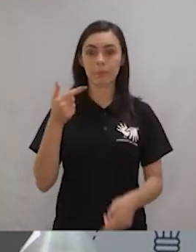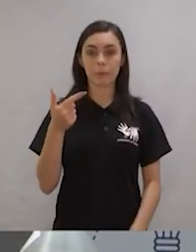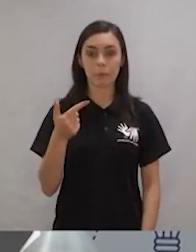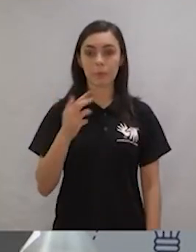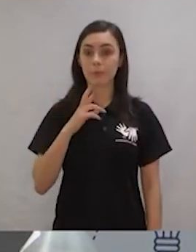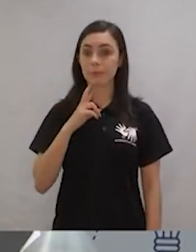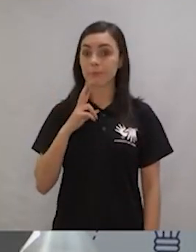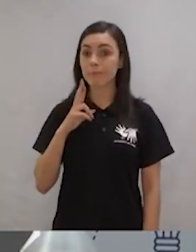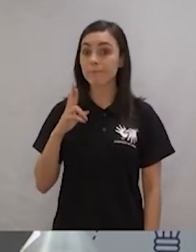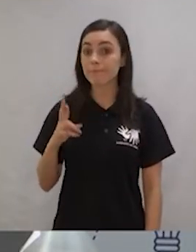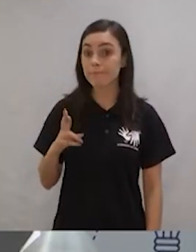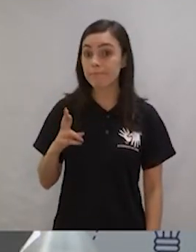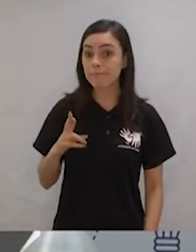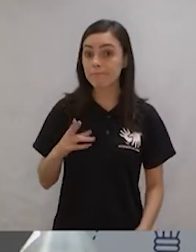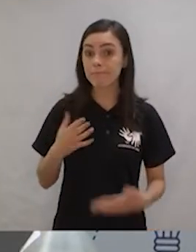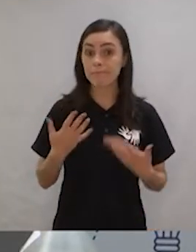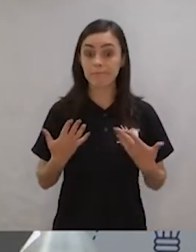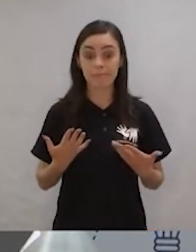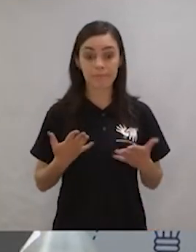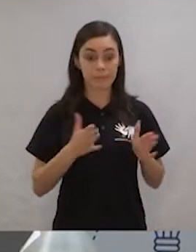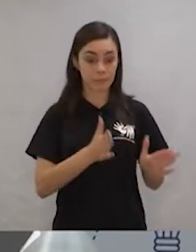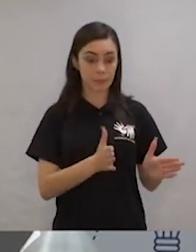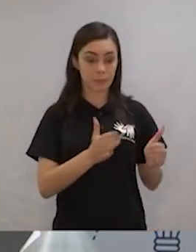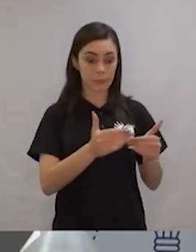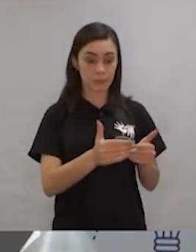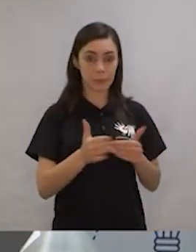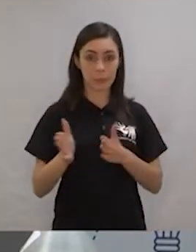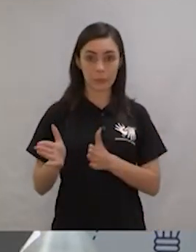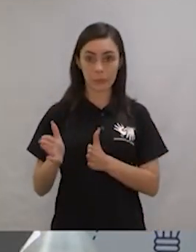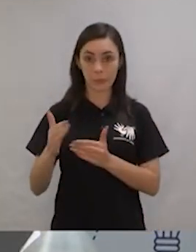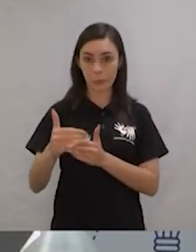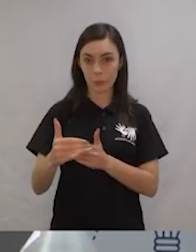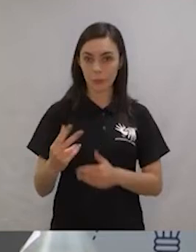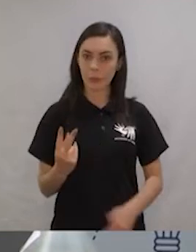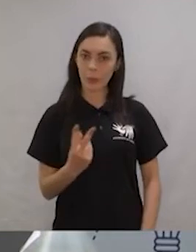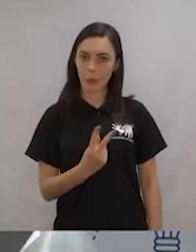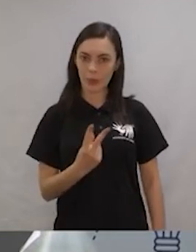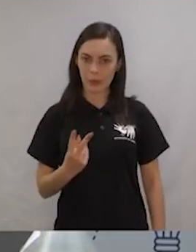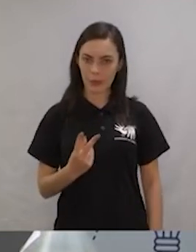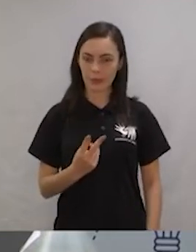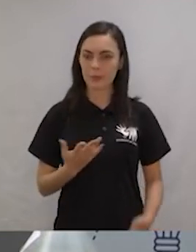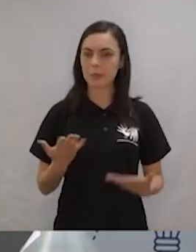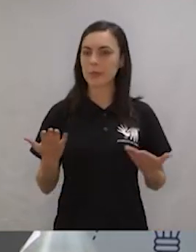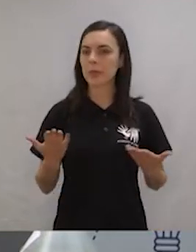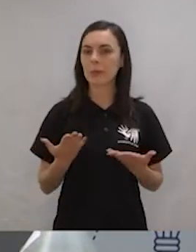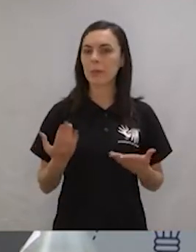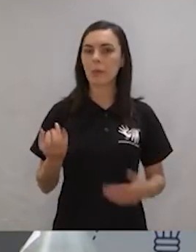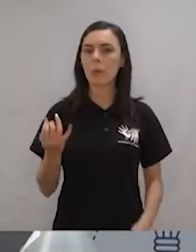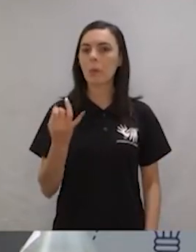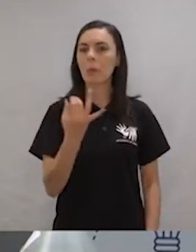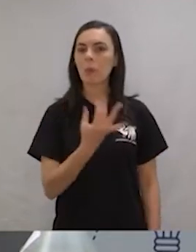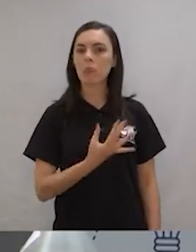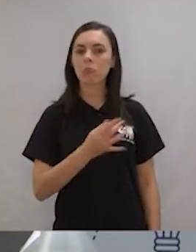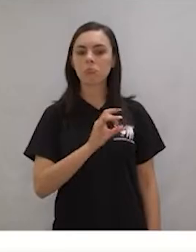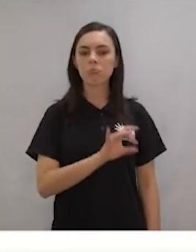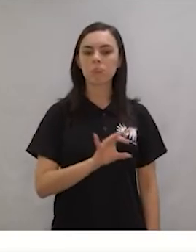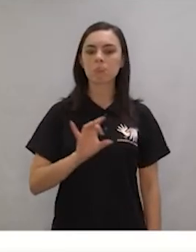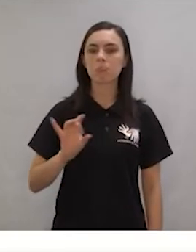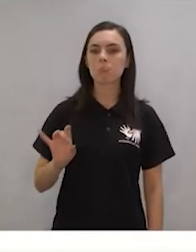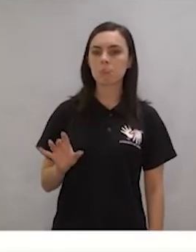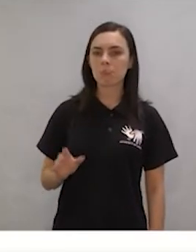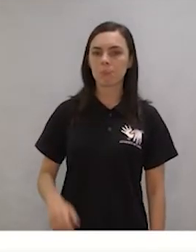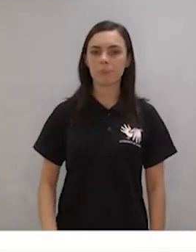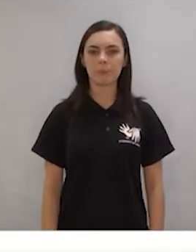por 2 é igual a duas caixas que a mãe da Laura repartiu. Vamos ver a quantidade que ficou em